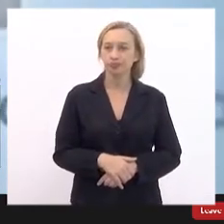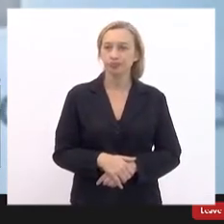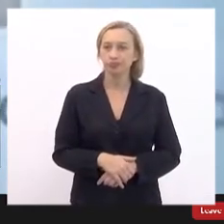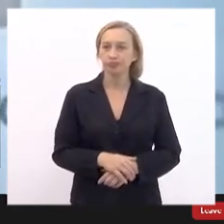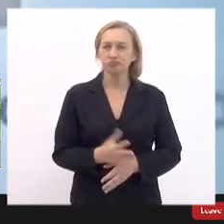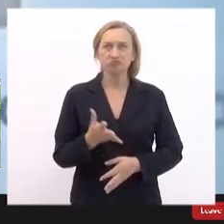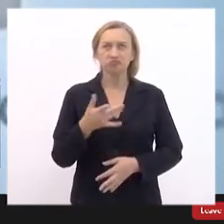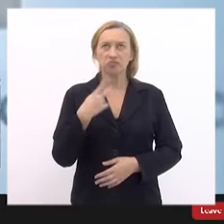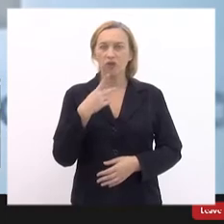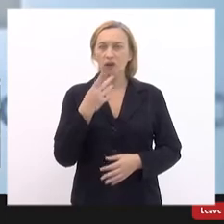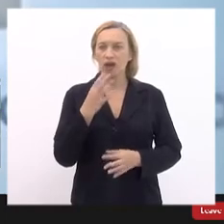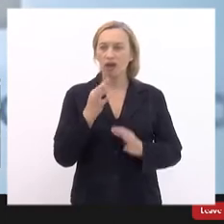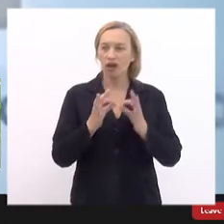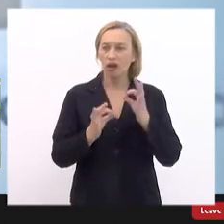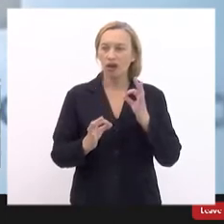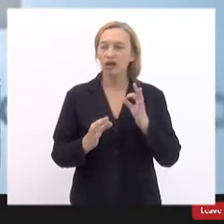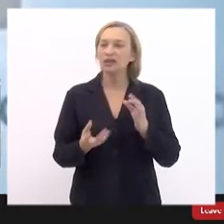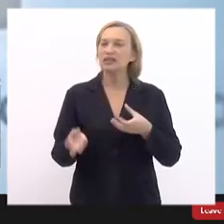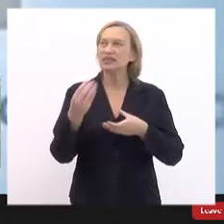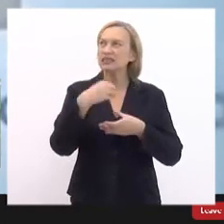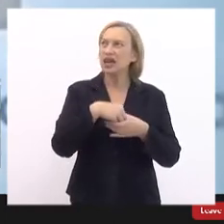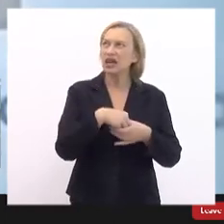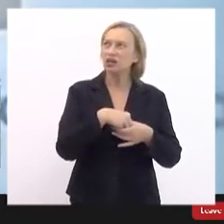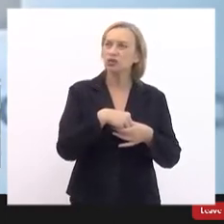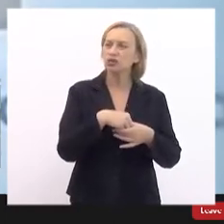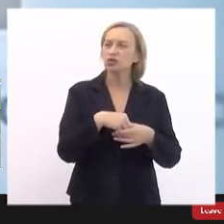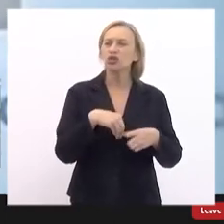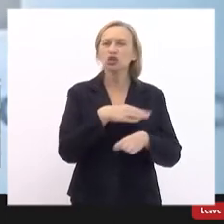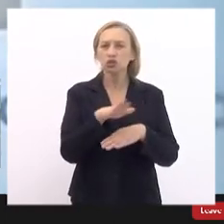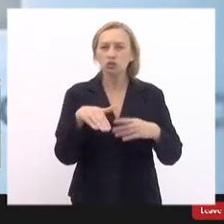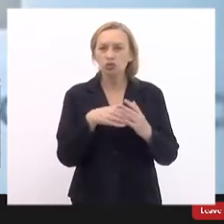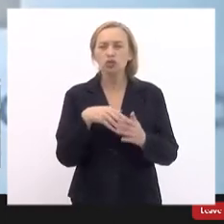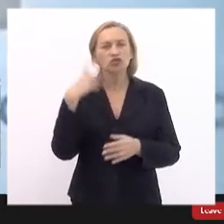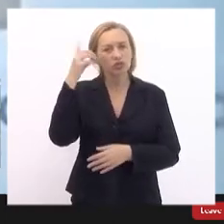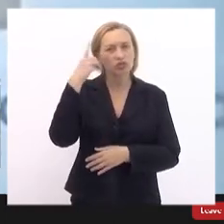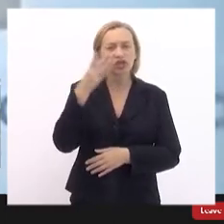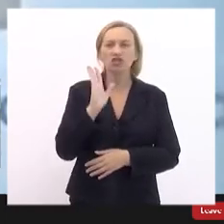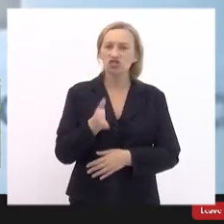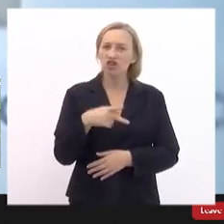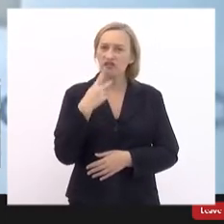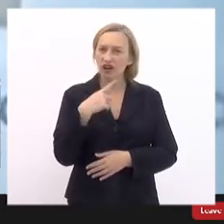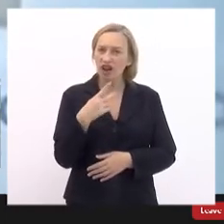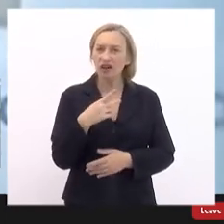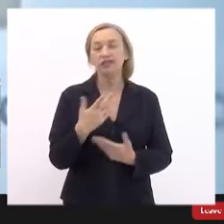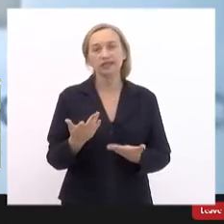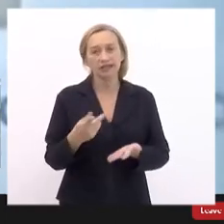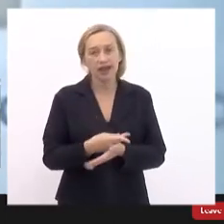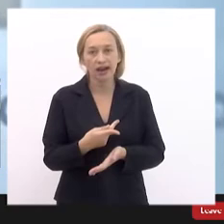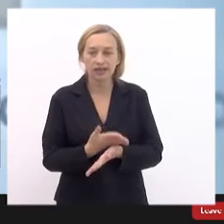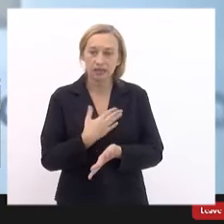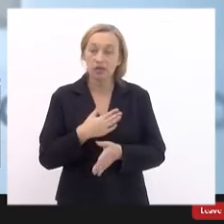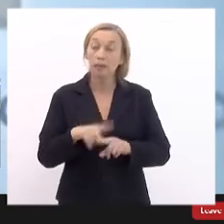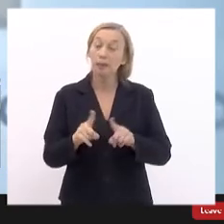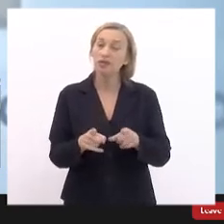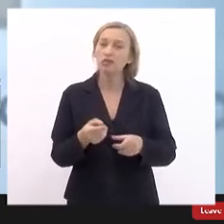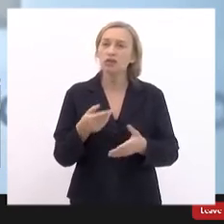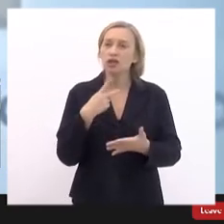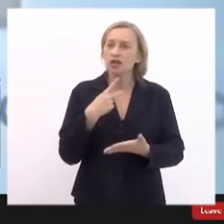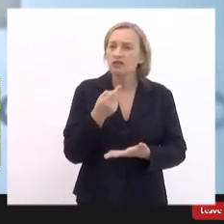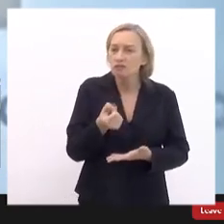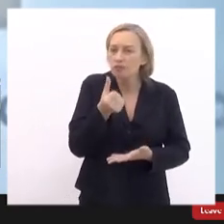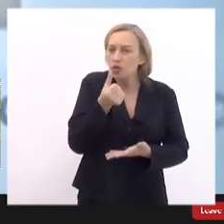eu não vou falar muito dentro do que os nobres deputados já falaram, seria um pouco incoerente, mas só gostaria de dar um pouco,